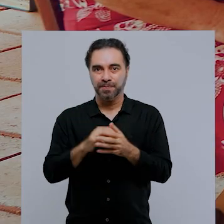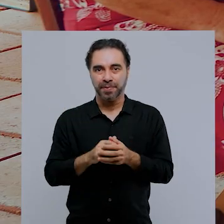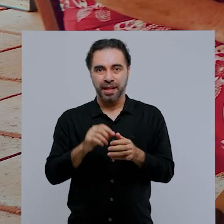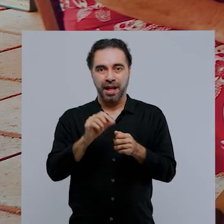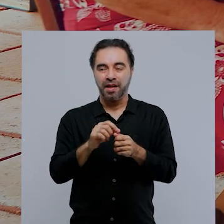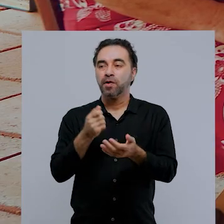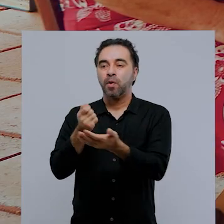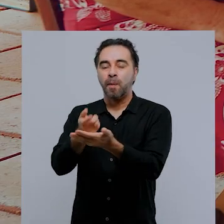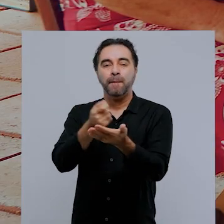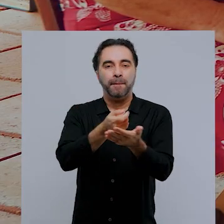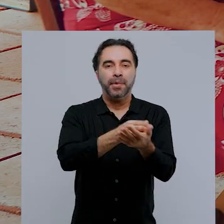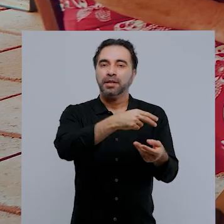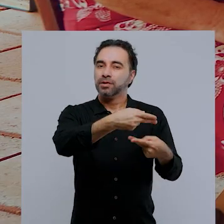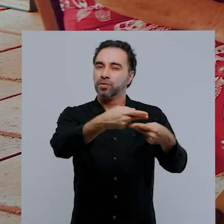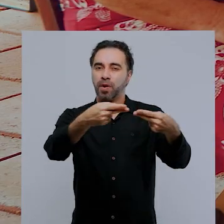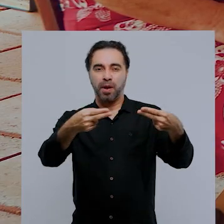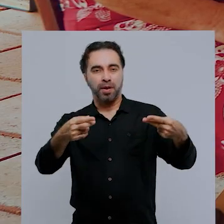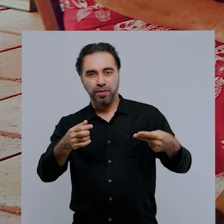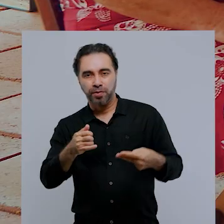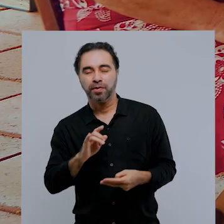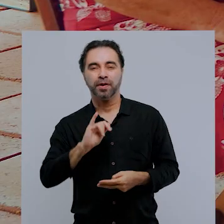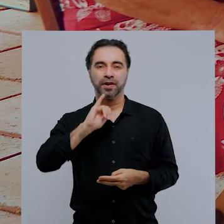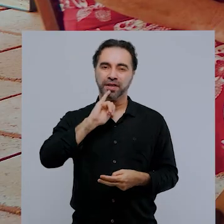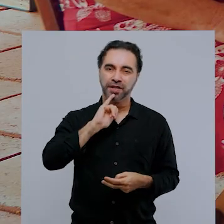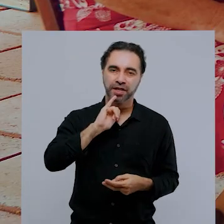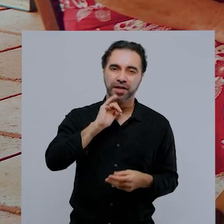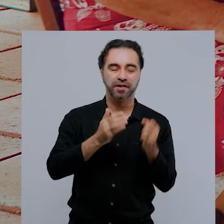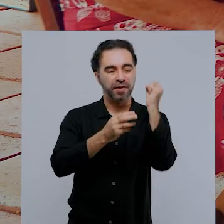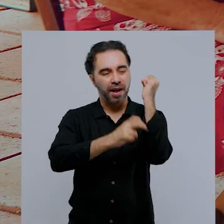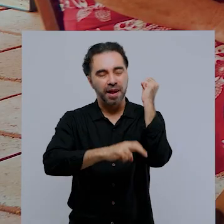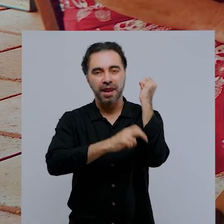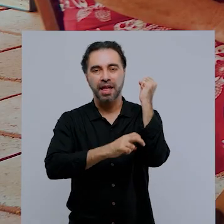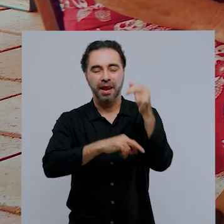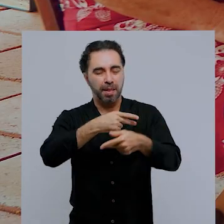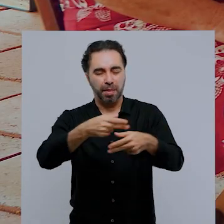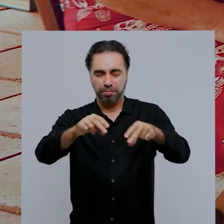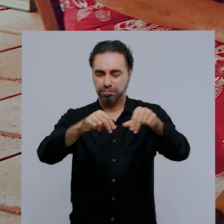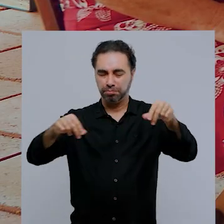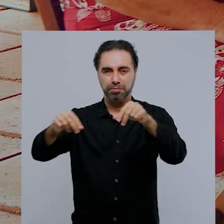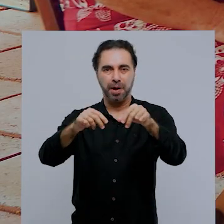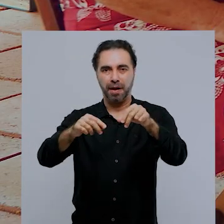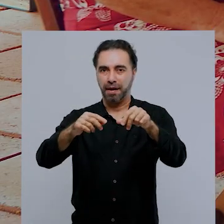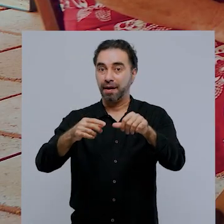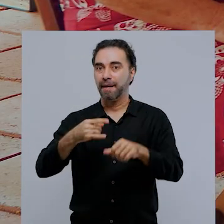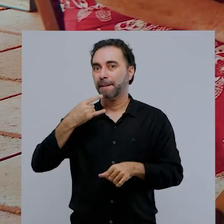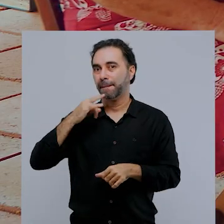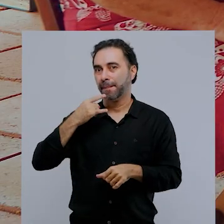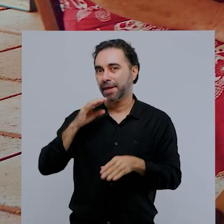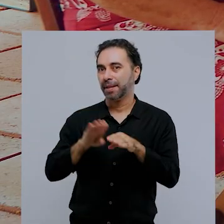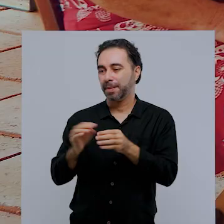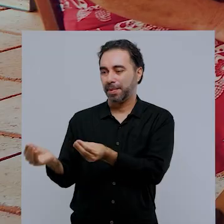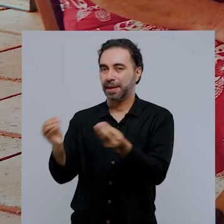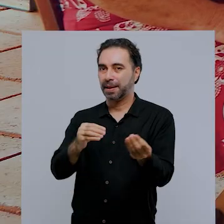já comprou gengibre, comprou o cravo, comprou canela, trouxe tudo. E a pinga também, ele punhava aqui